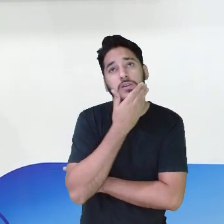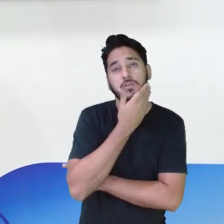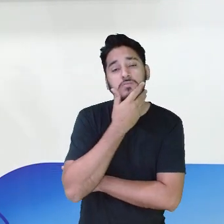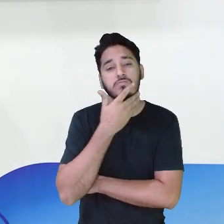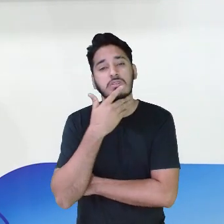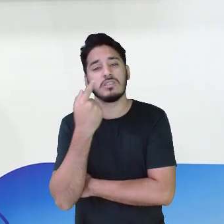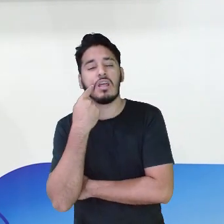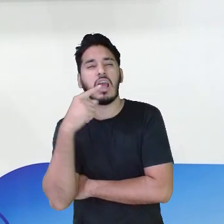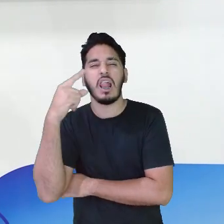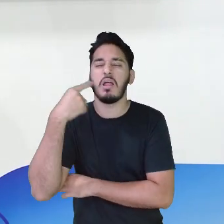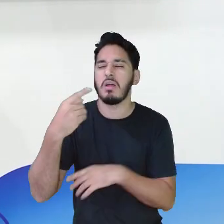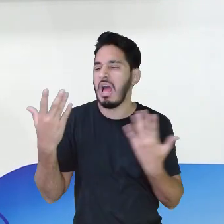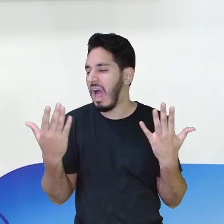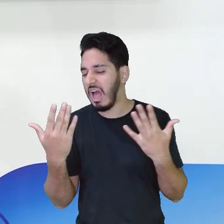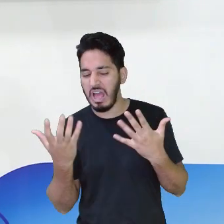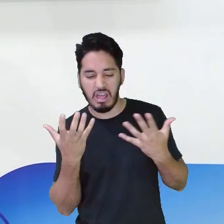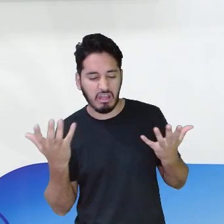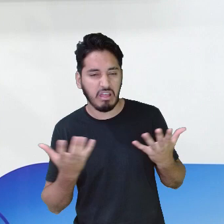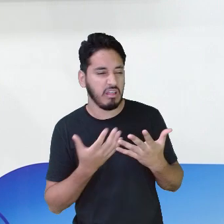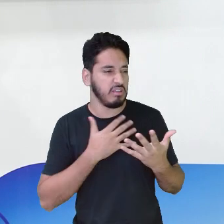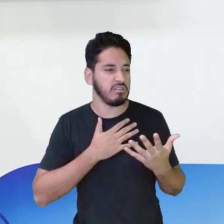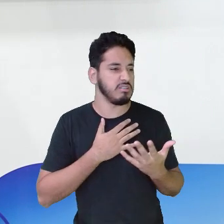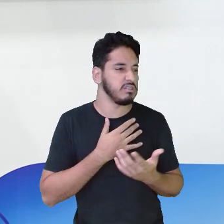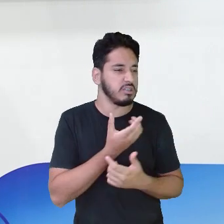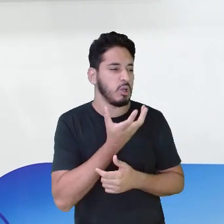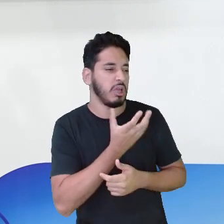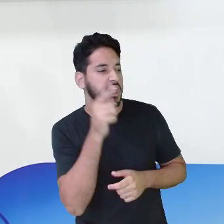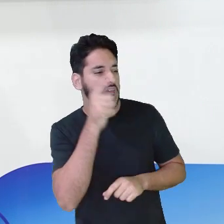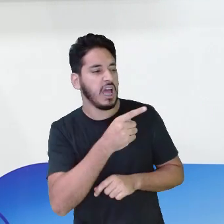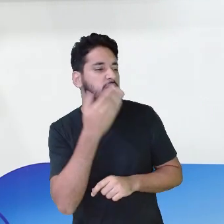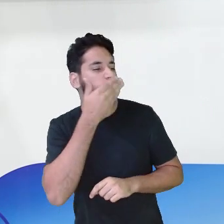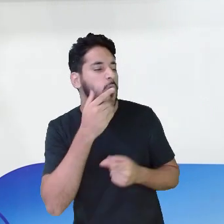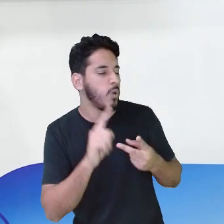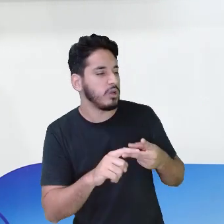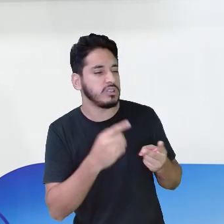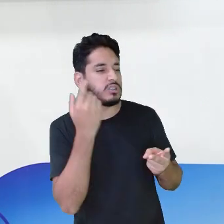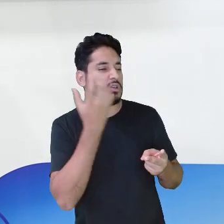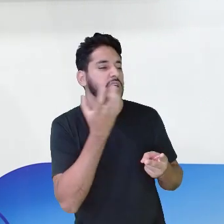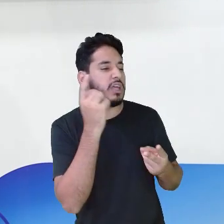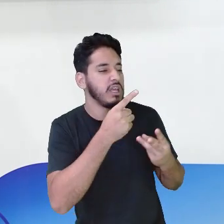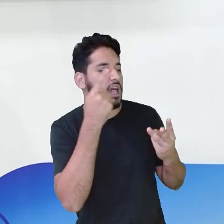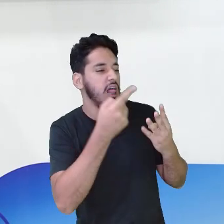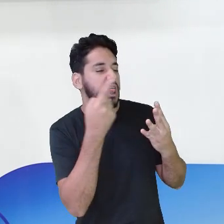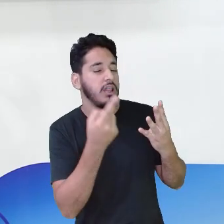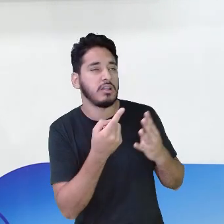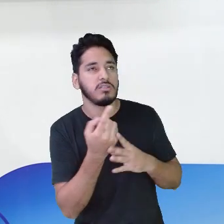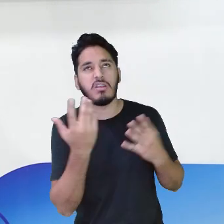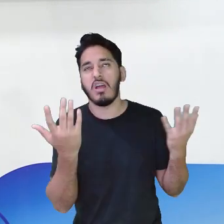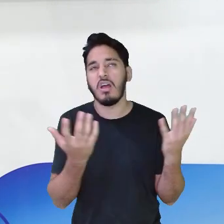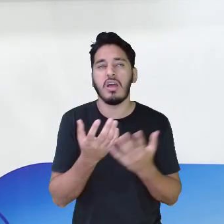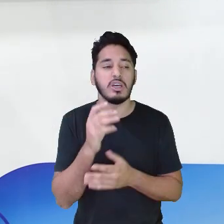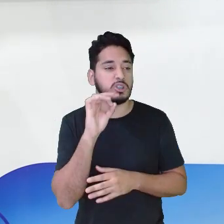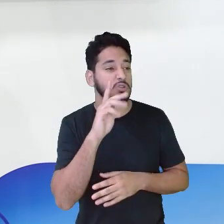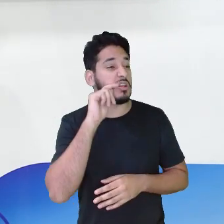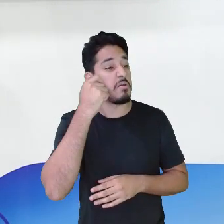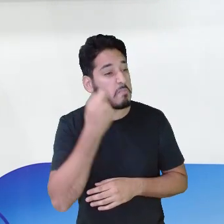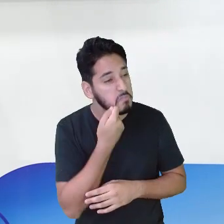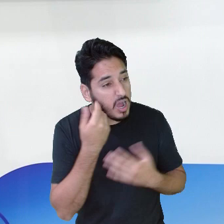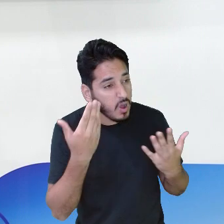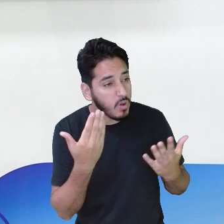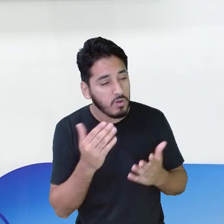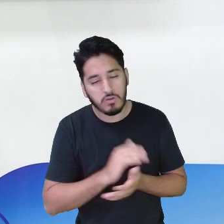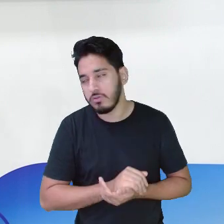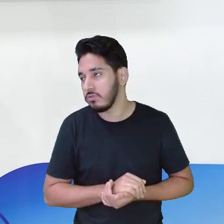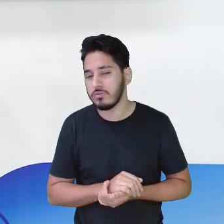gente reclamar porque a gente não tem aquilo que a gente quer comer durante a manhã. Ah, não, só tem pão, só